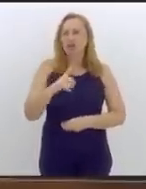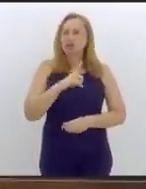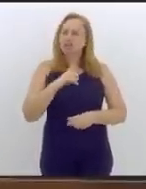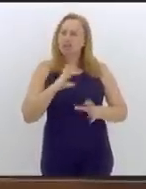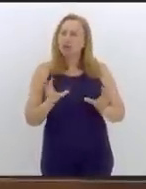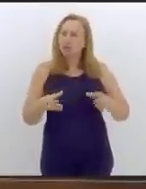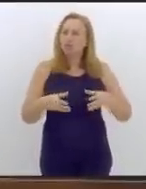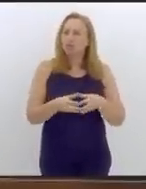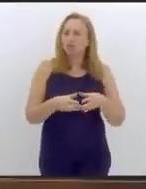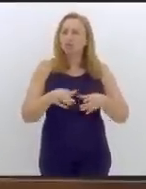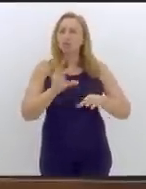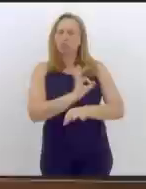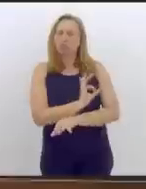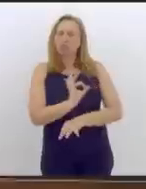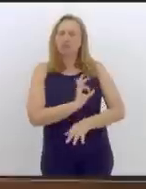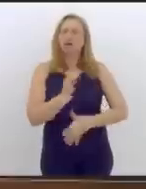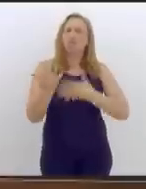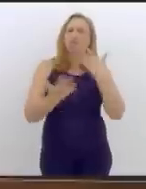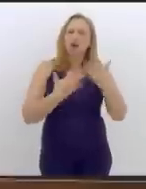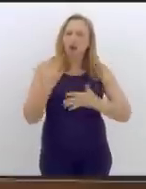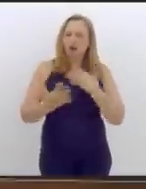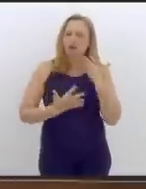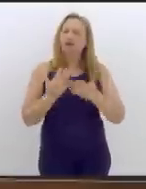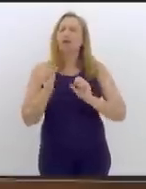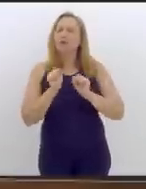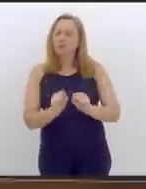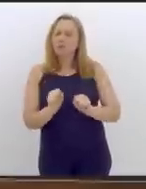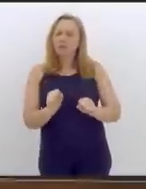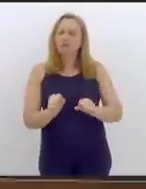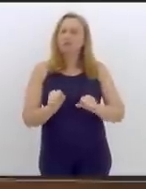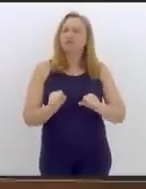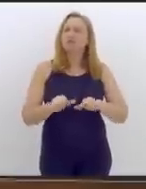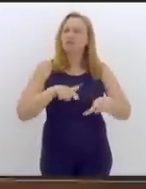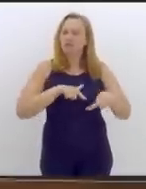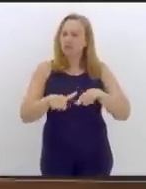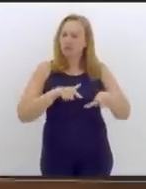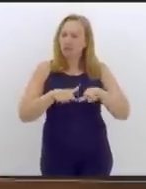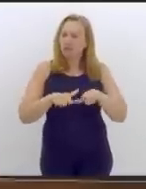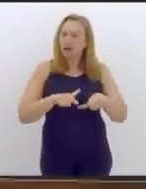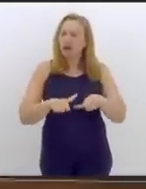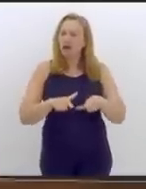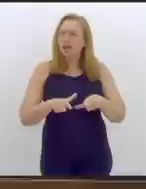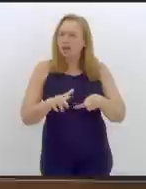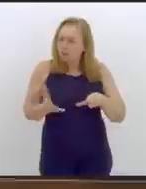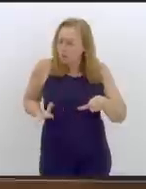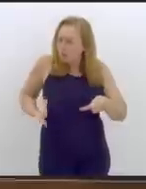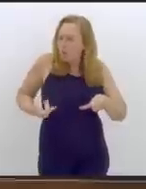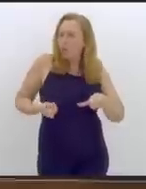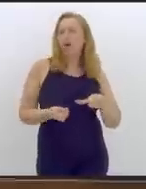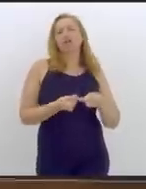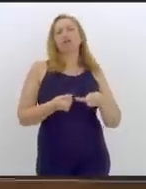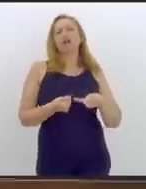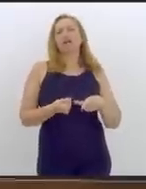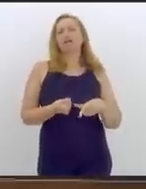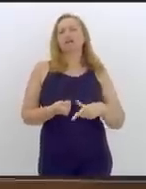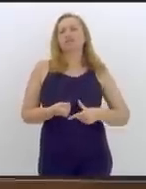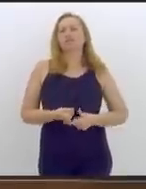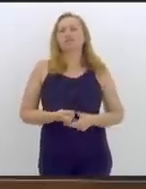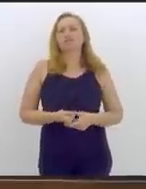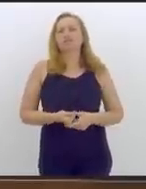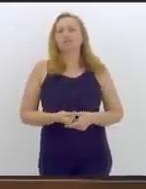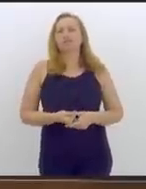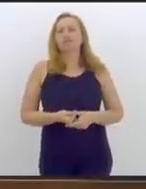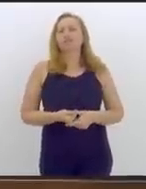satisfeita contente para que possa realmente trabalhar de uma forma como eficácia e